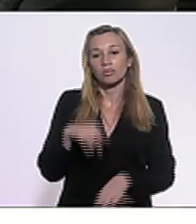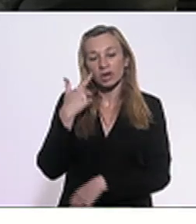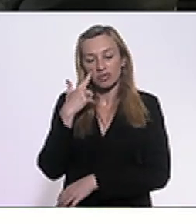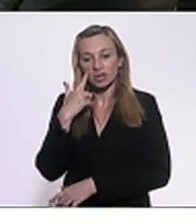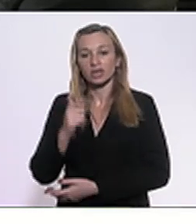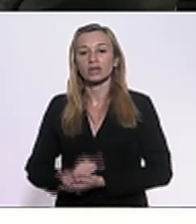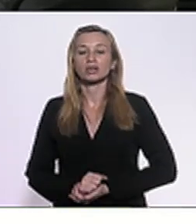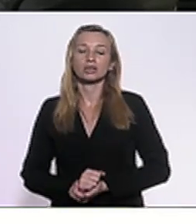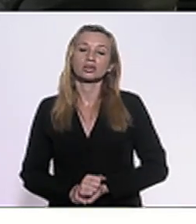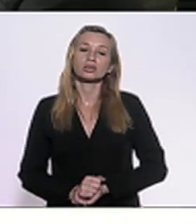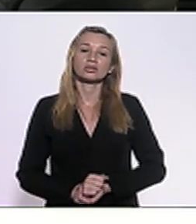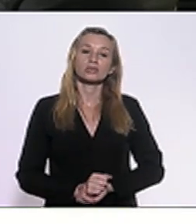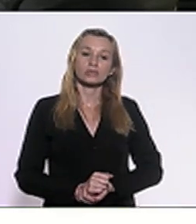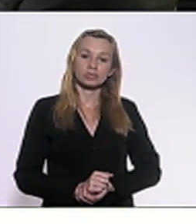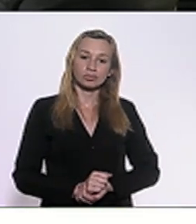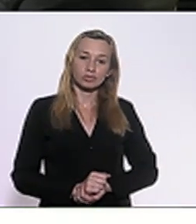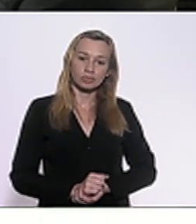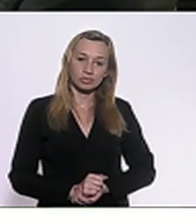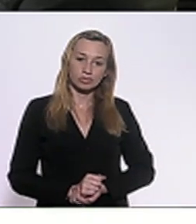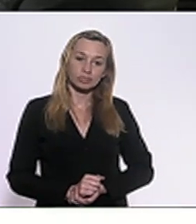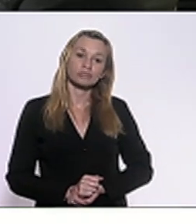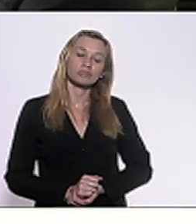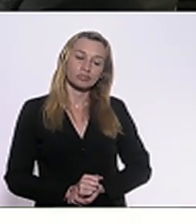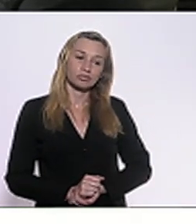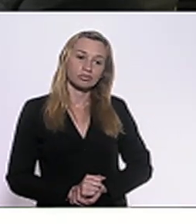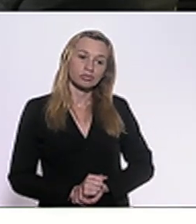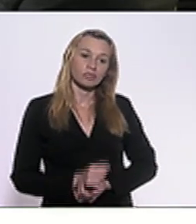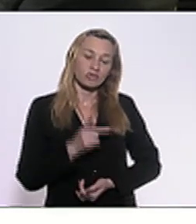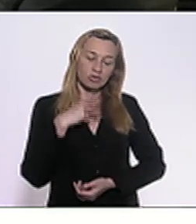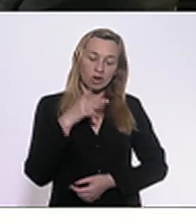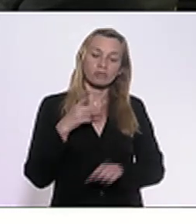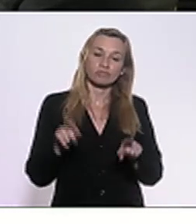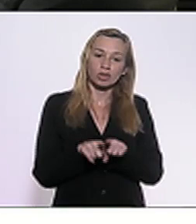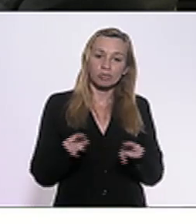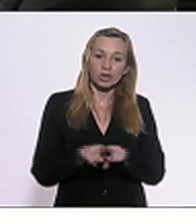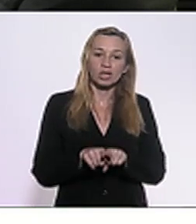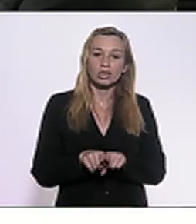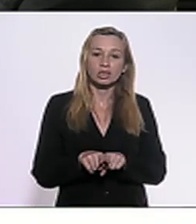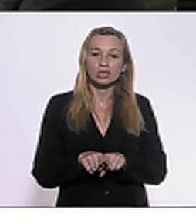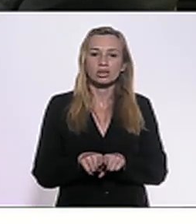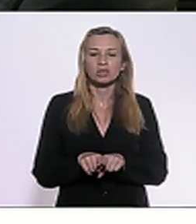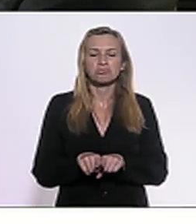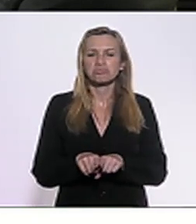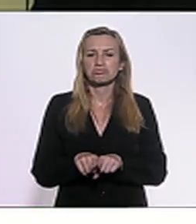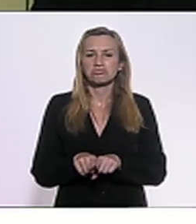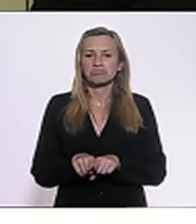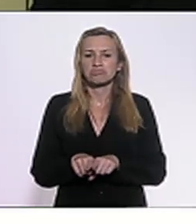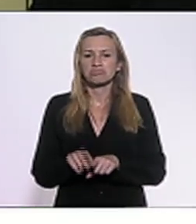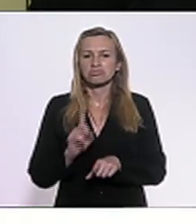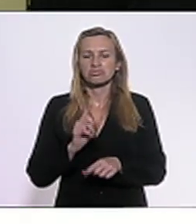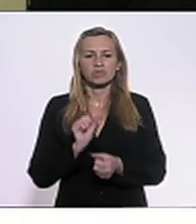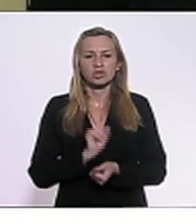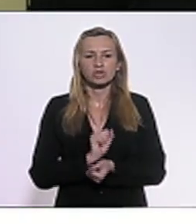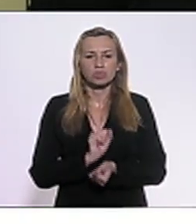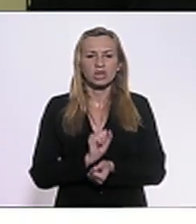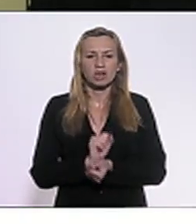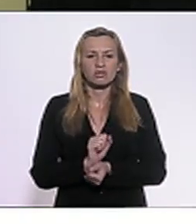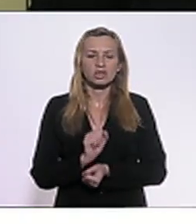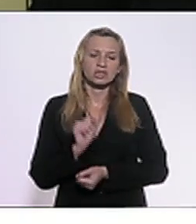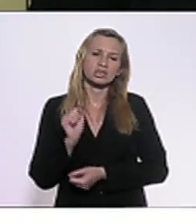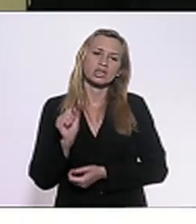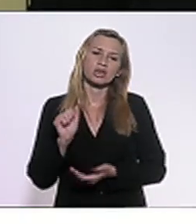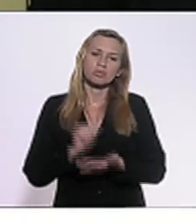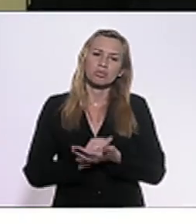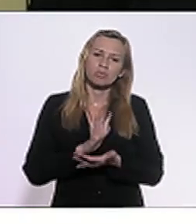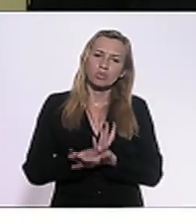consideramos absolutamente, tanto e aí eu te digo como quem estava lá atrás, não se esperava. Essa multa e mora, imagina,